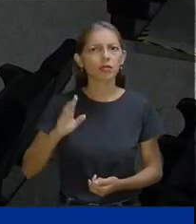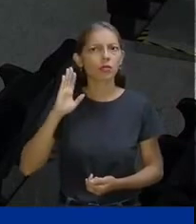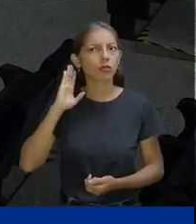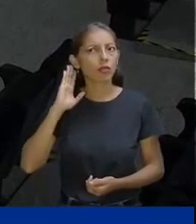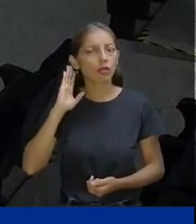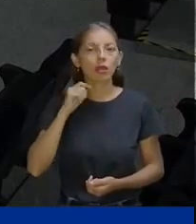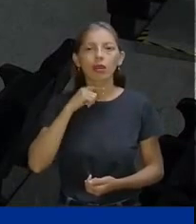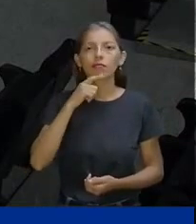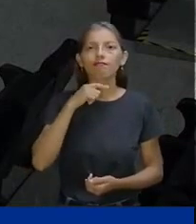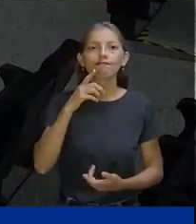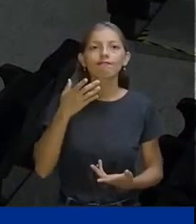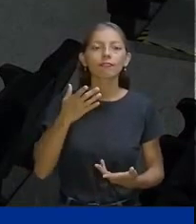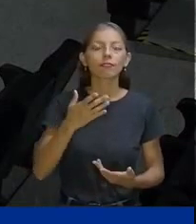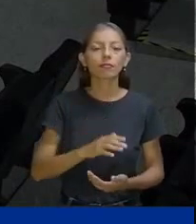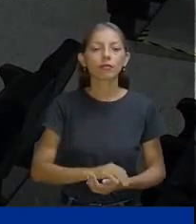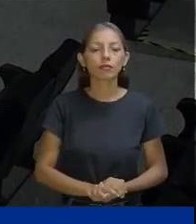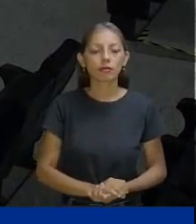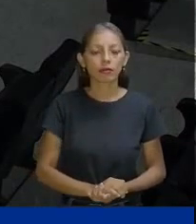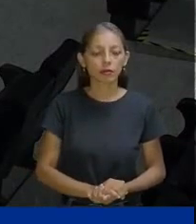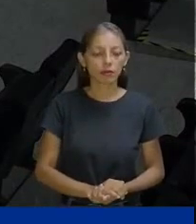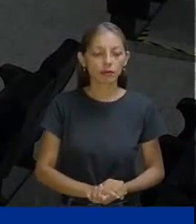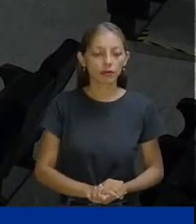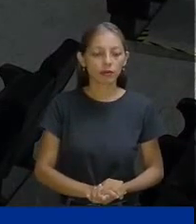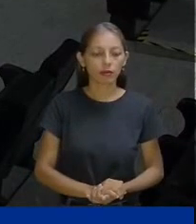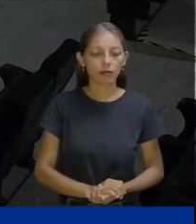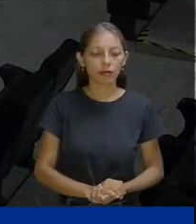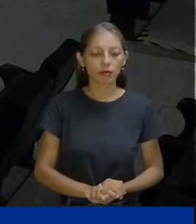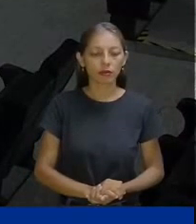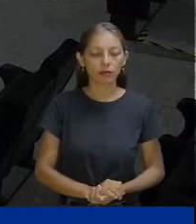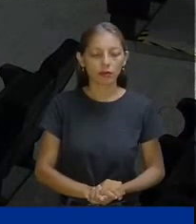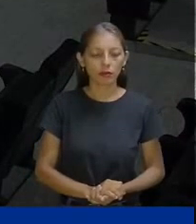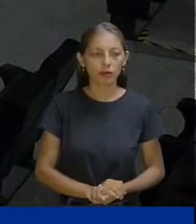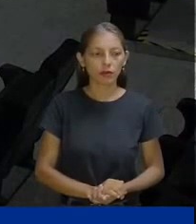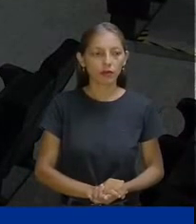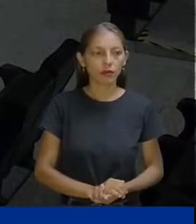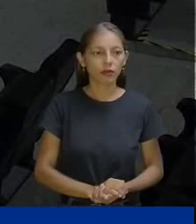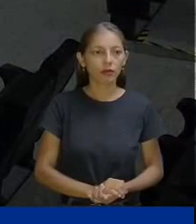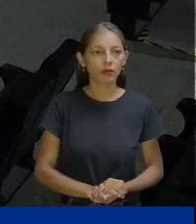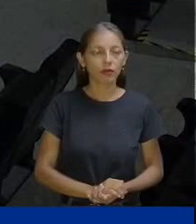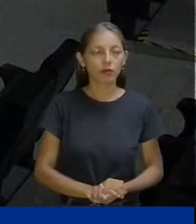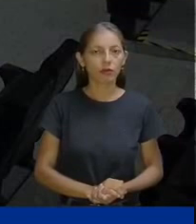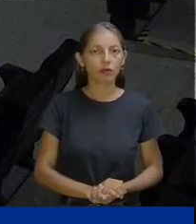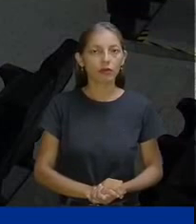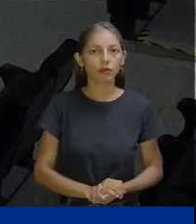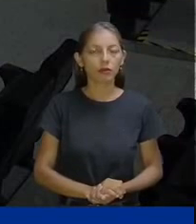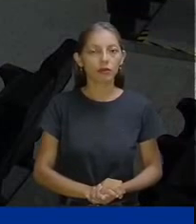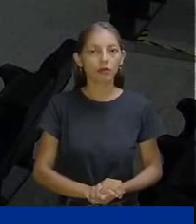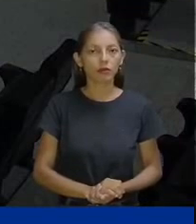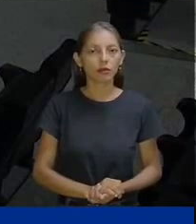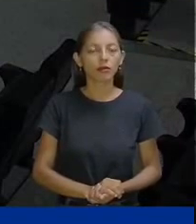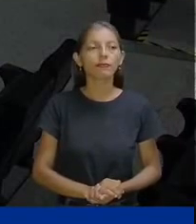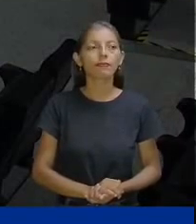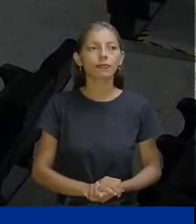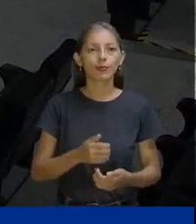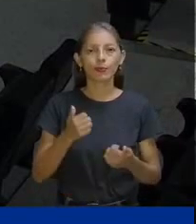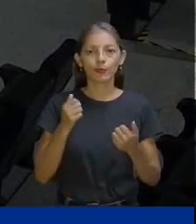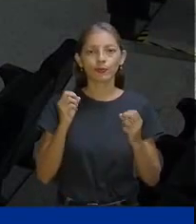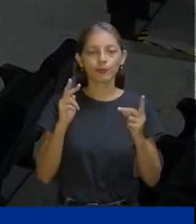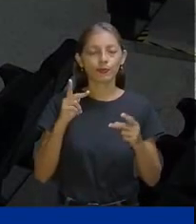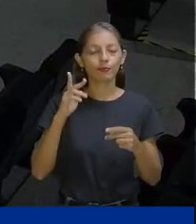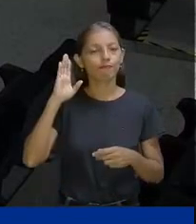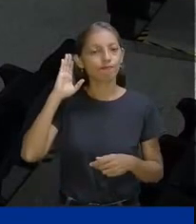Algum problema? Eu ouvindo agora o desembargador Carmo, eu ouvi, mas eu não estou ouvindo o plenário. Vossa Excelência me ouve agora? Agora sim, agora